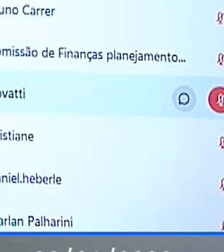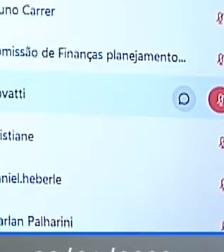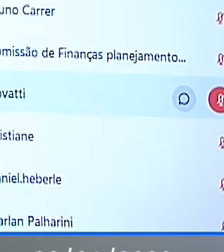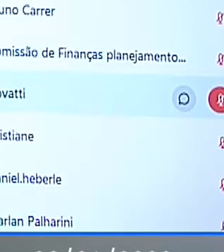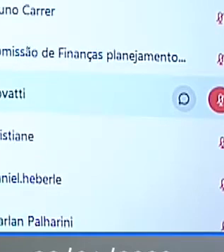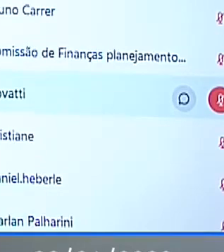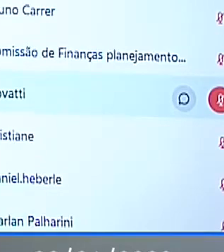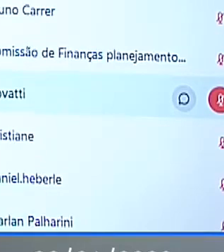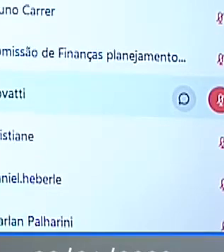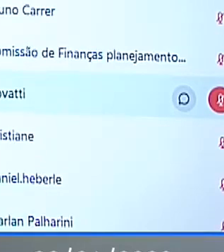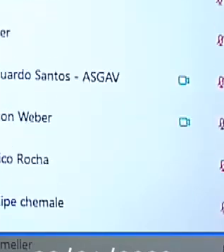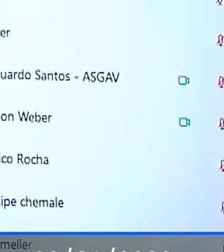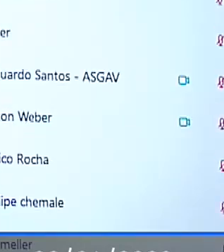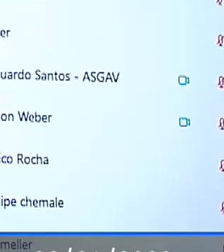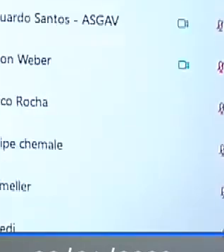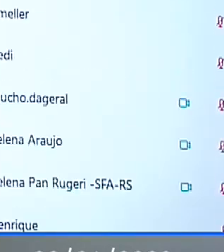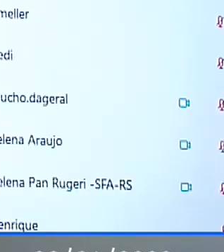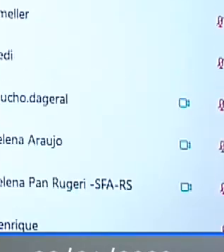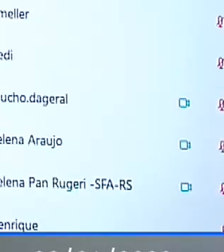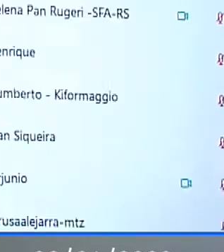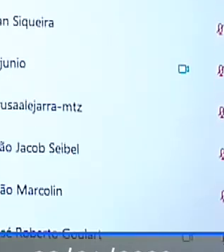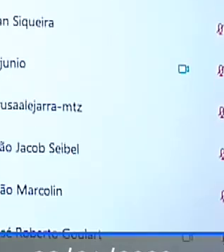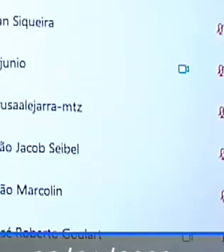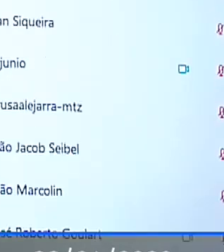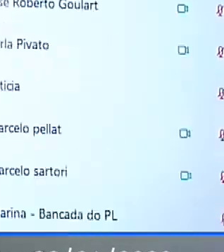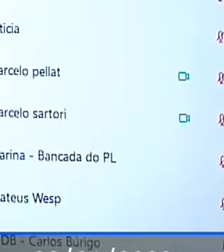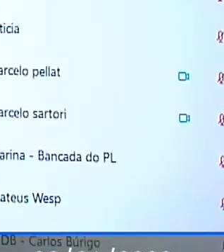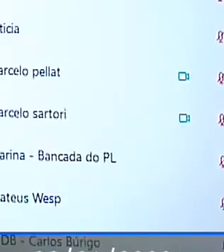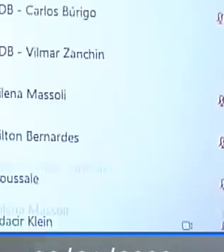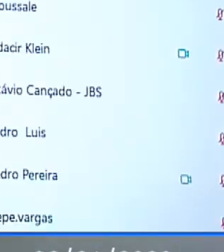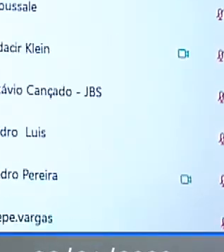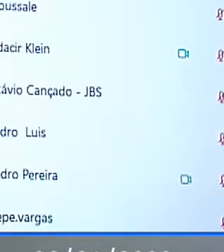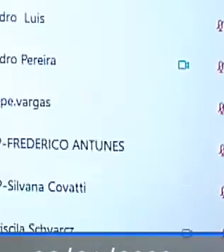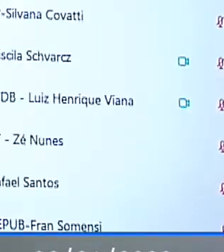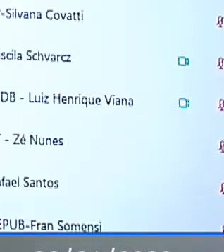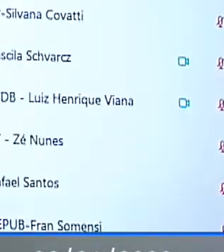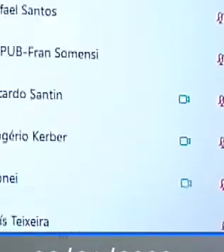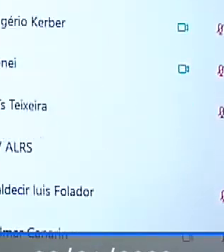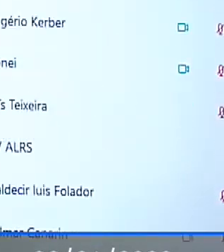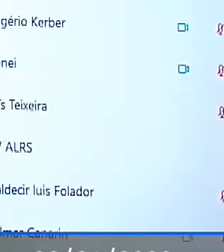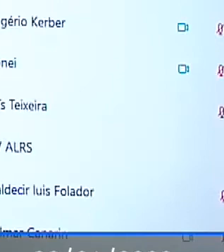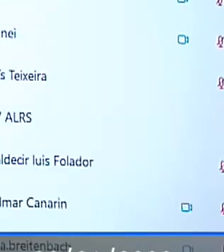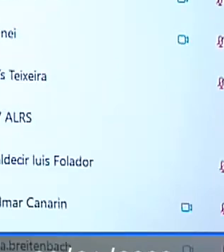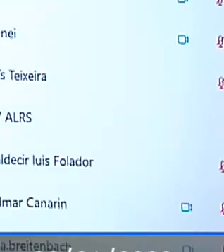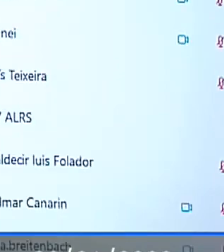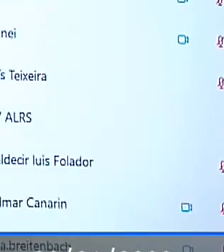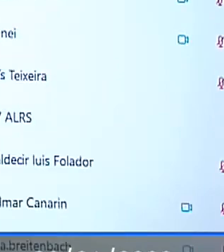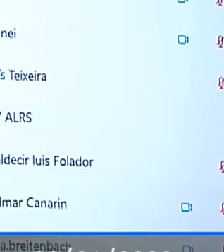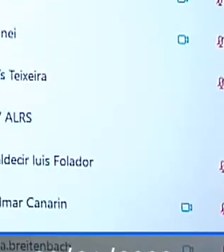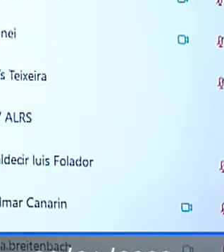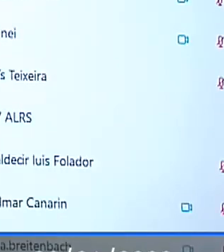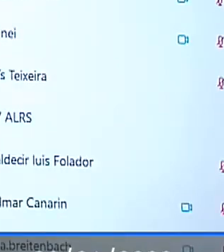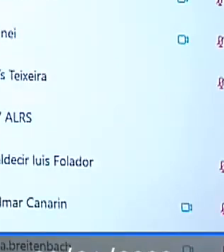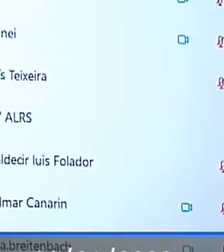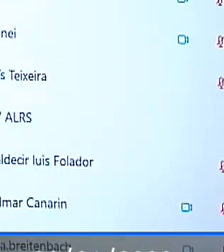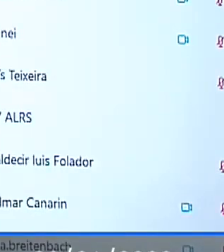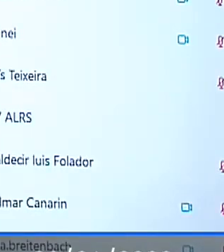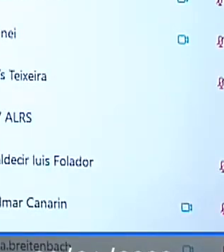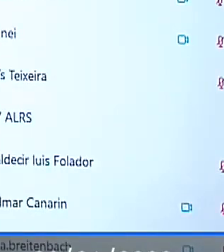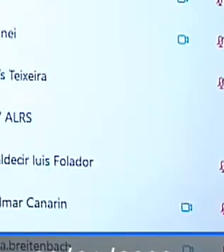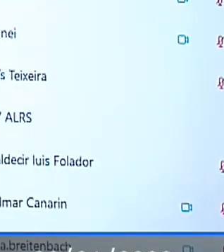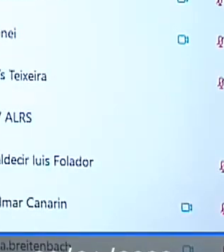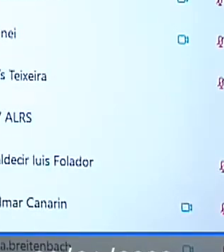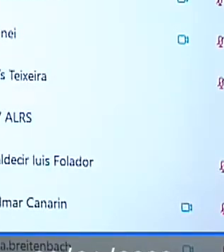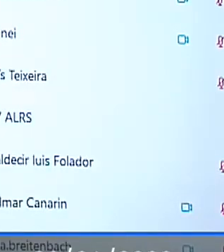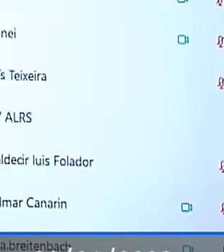nós lidamos com a alimentação do povo, né? E não só brasileiro, mas o povo do mundo, por causa que muitas plantas dos